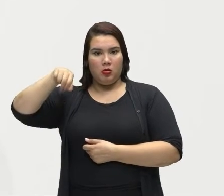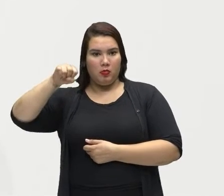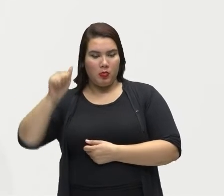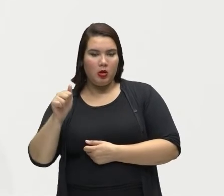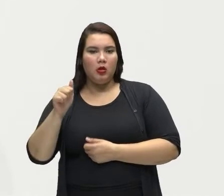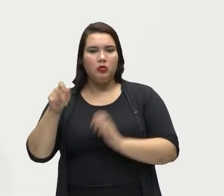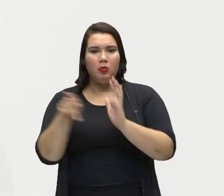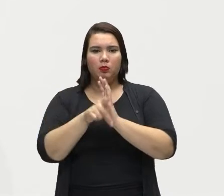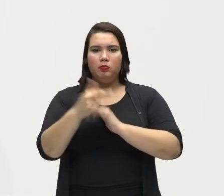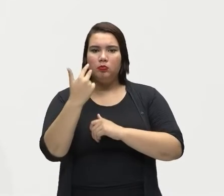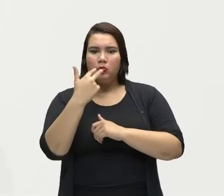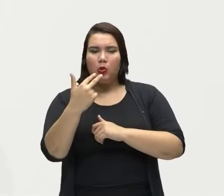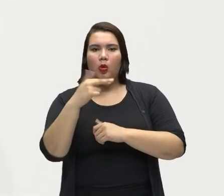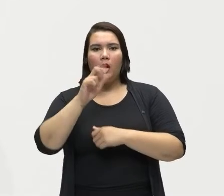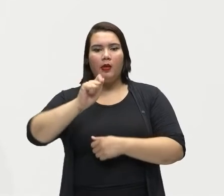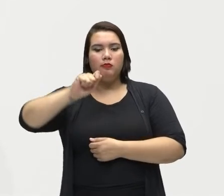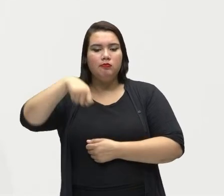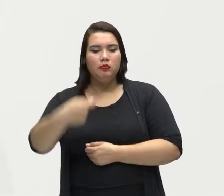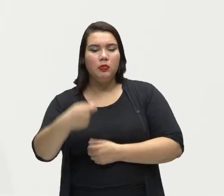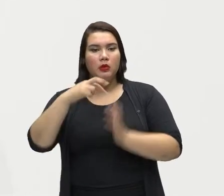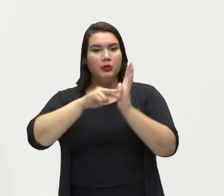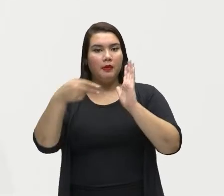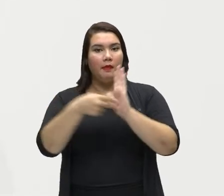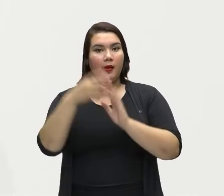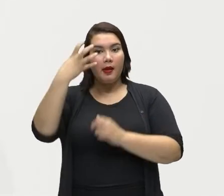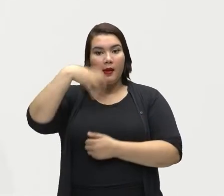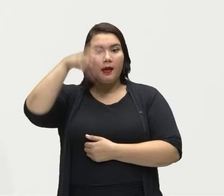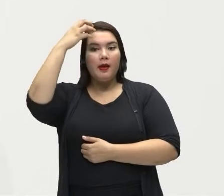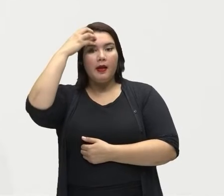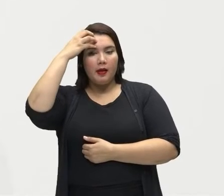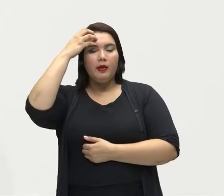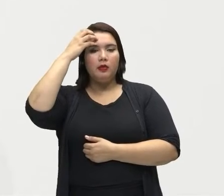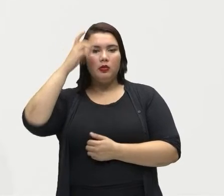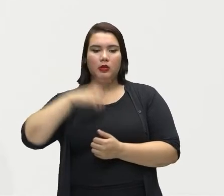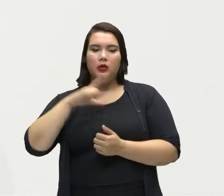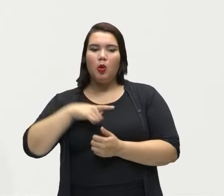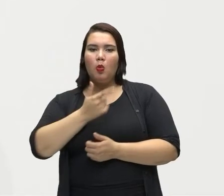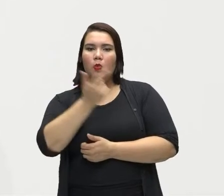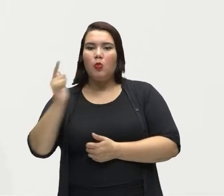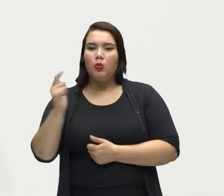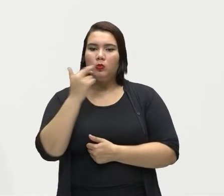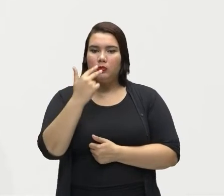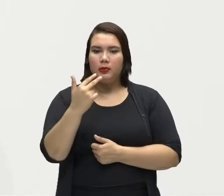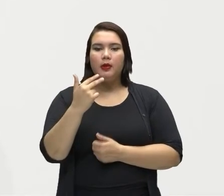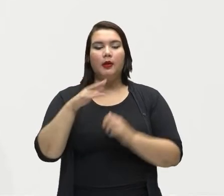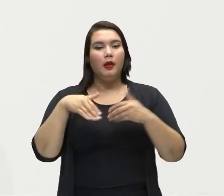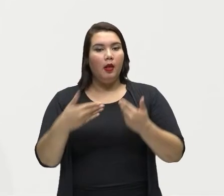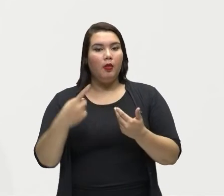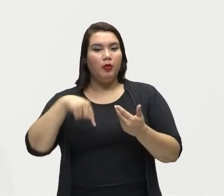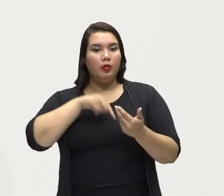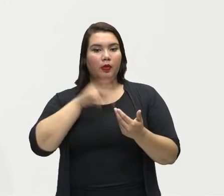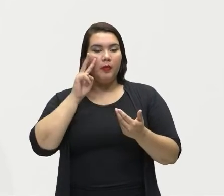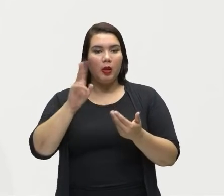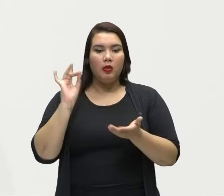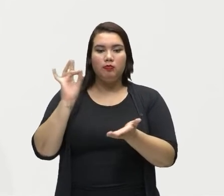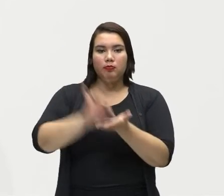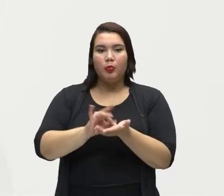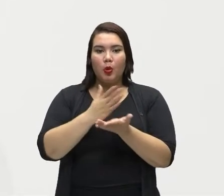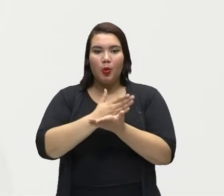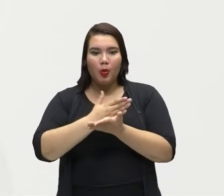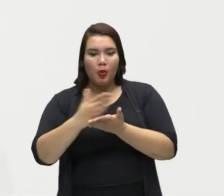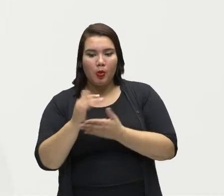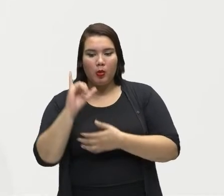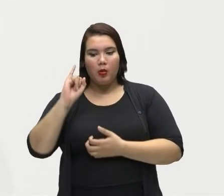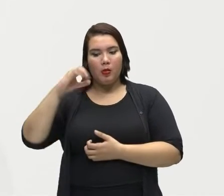mandinga significava imperador. Então, a partir daí, a gente vê a formação de fato do Império